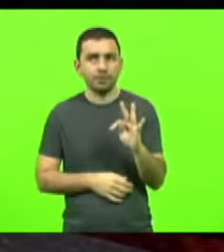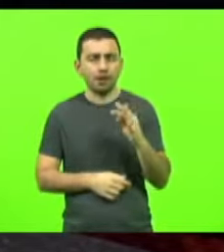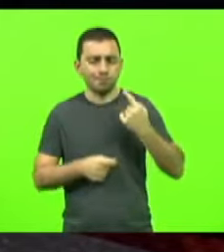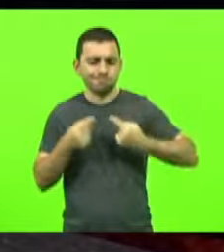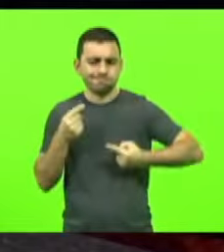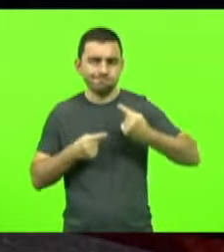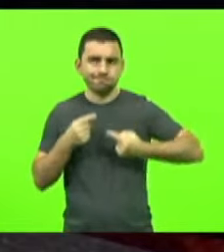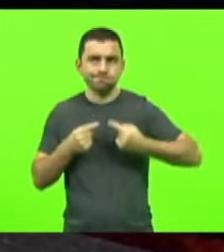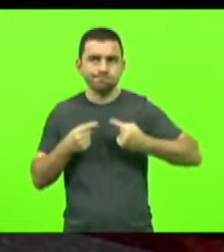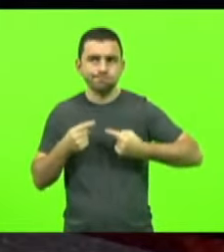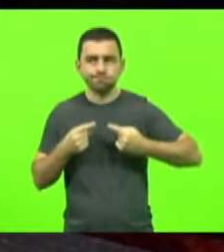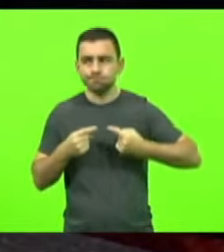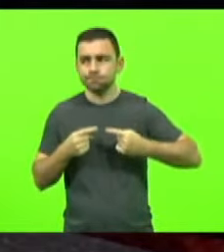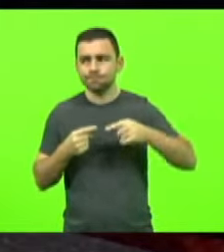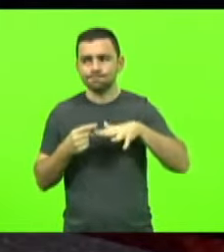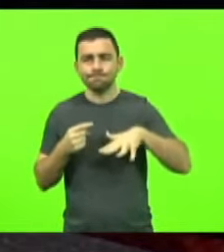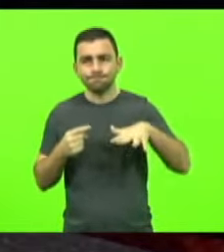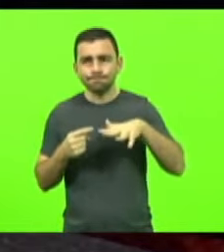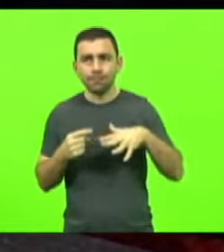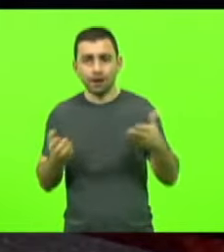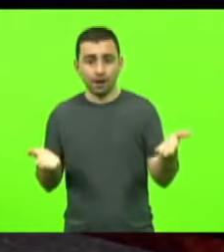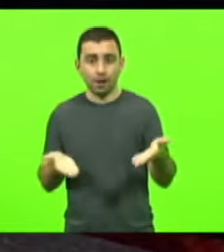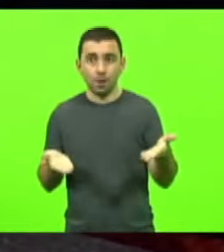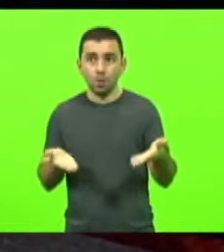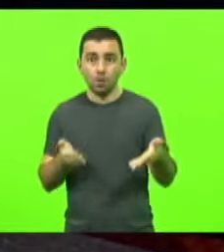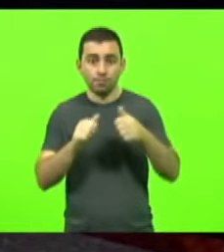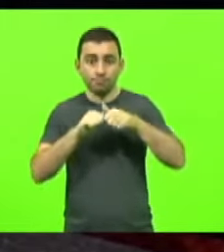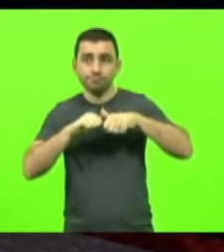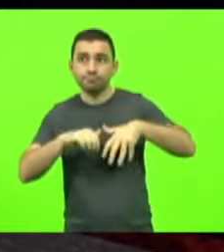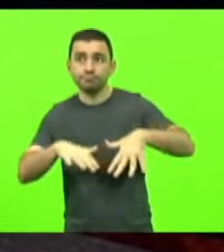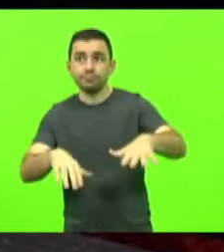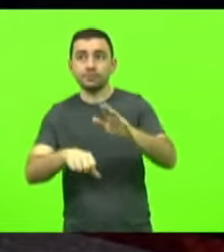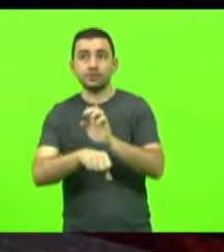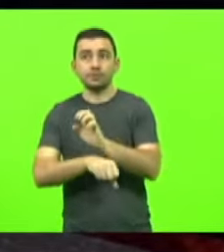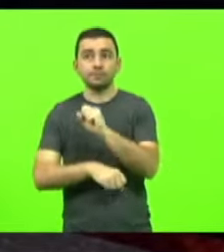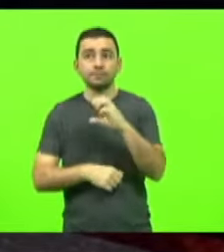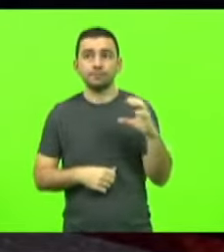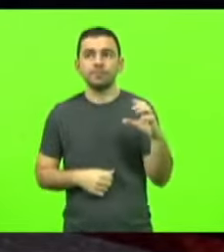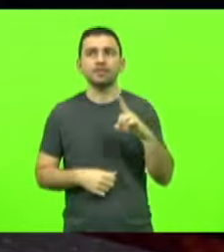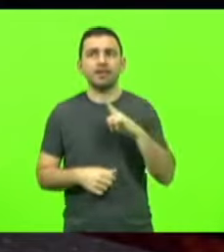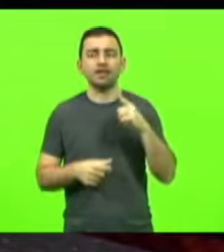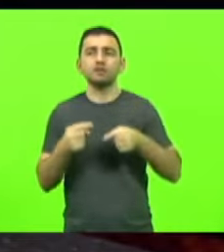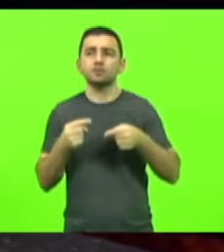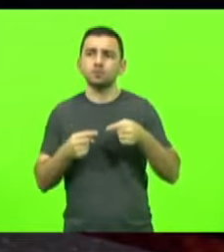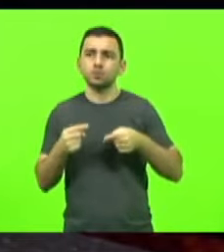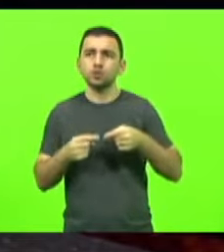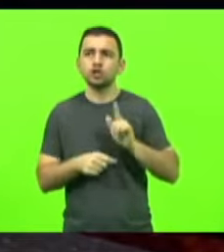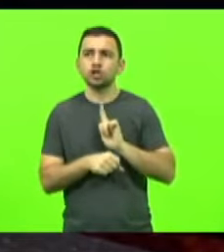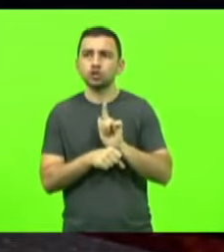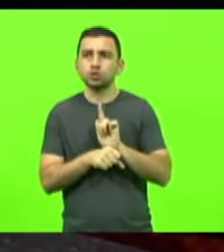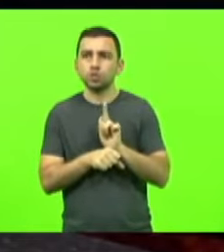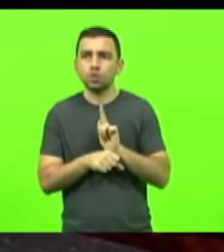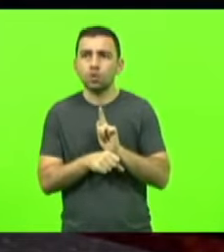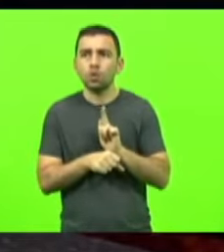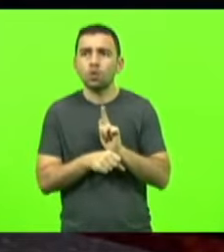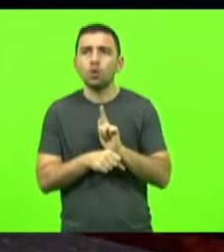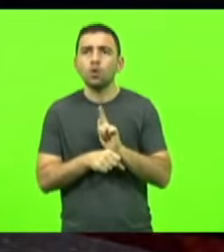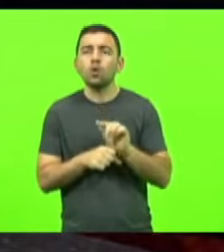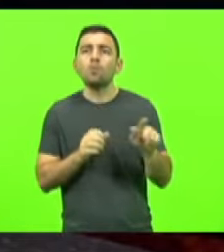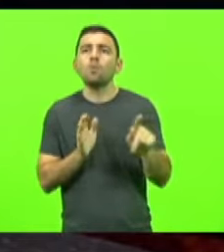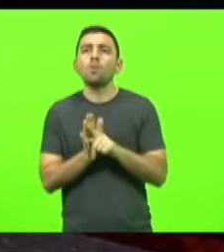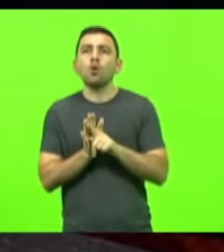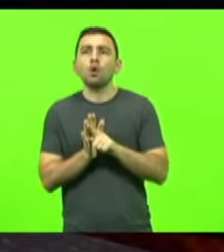o cenário atual da pandemia no estado, haverá uma discussão com gestores que sobre a questão de